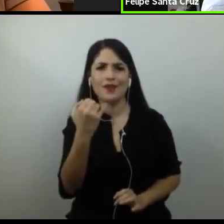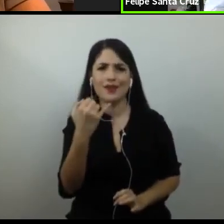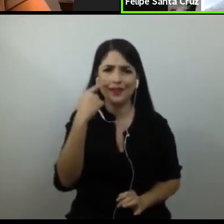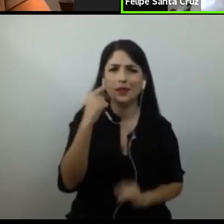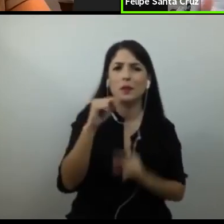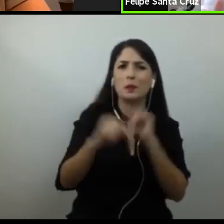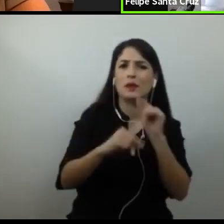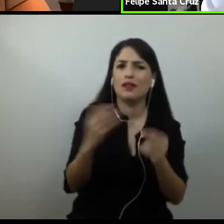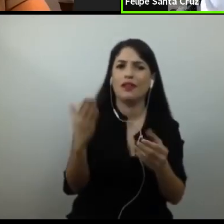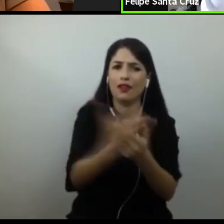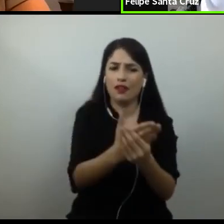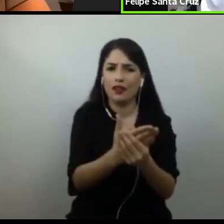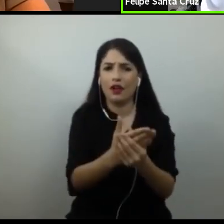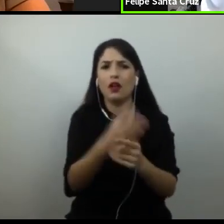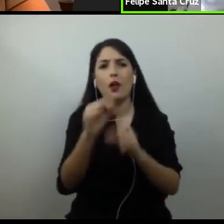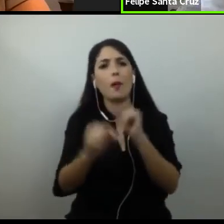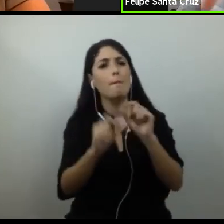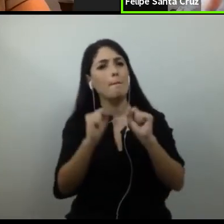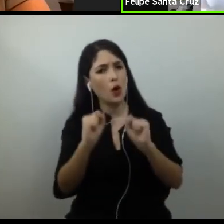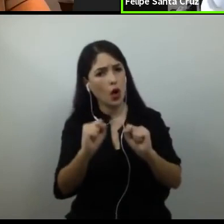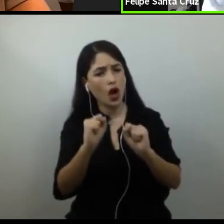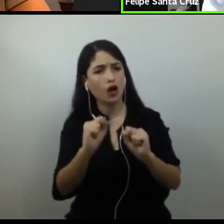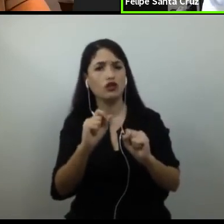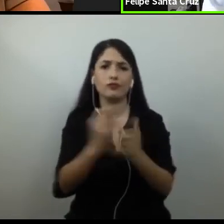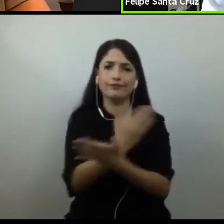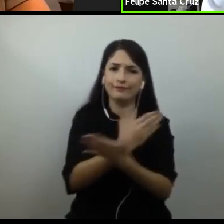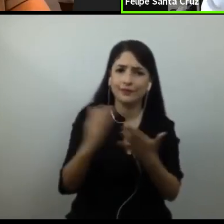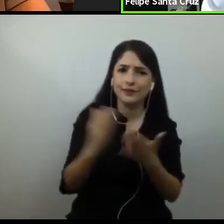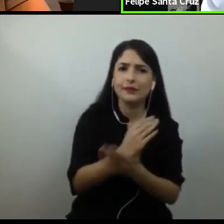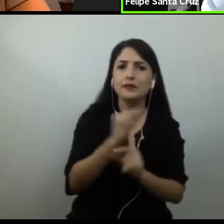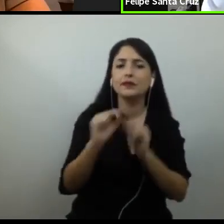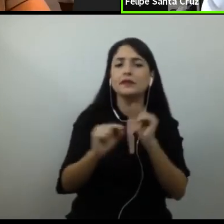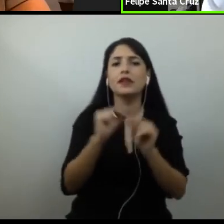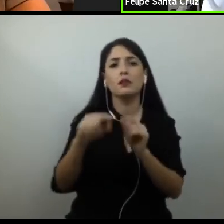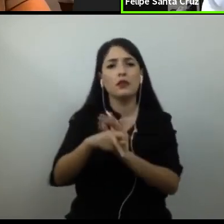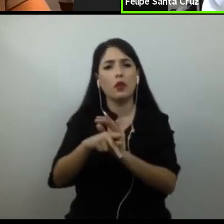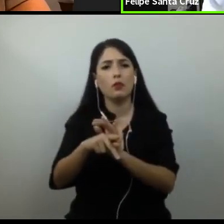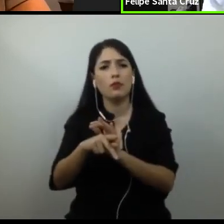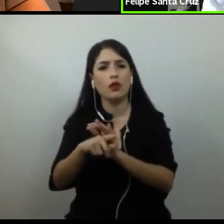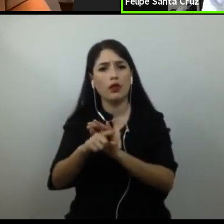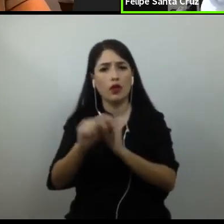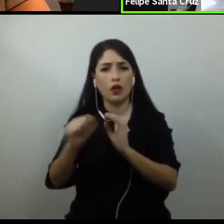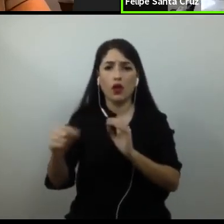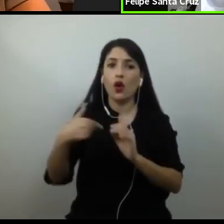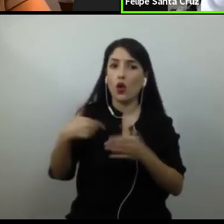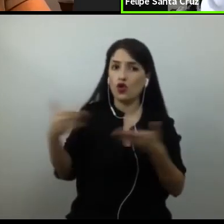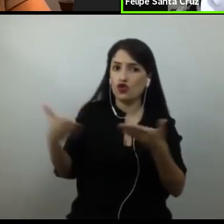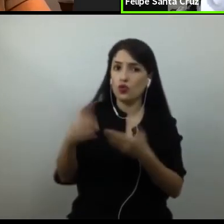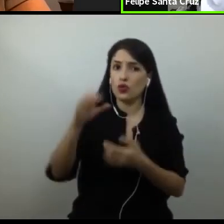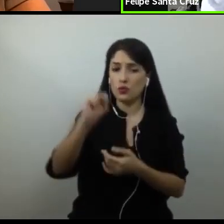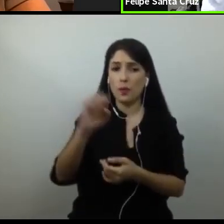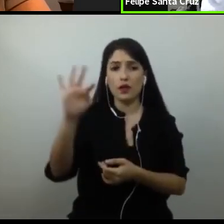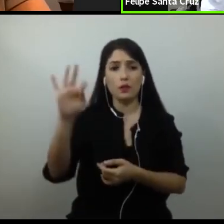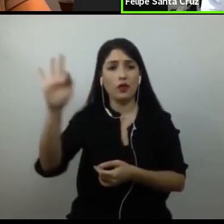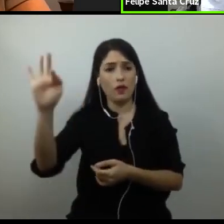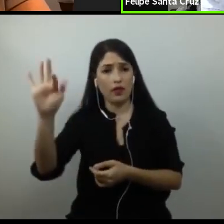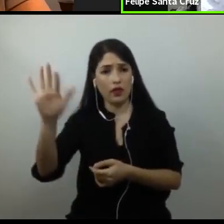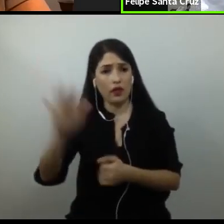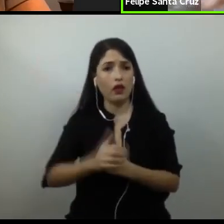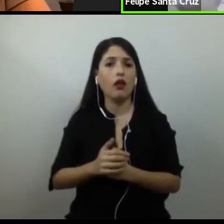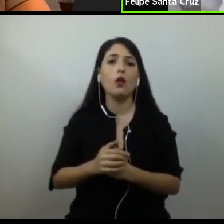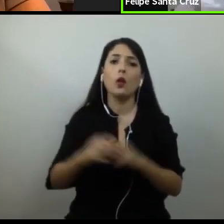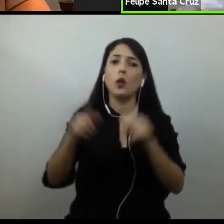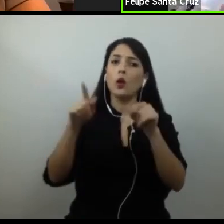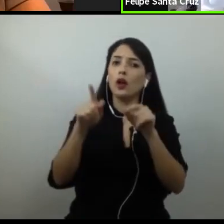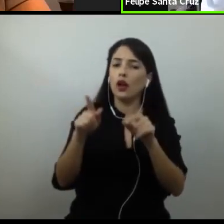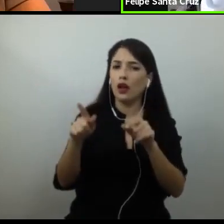juristas, ela pode ou não ser por ofício, né, de ofício pelo Supremo Tribunal Federal, com base no regimento interno,